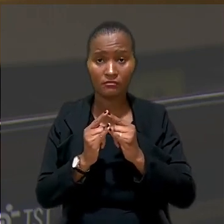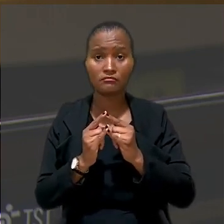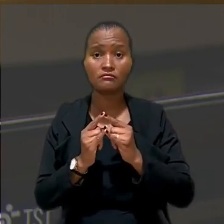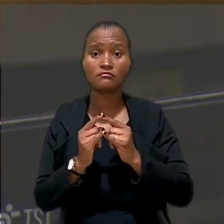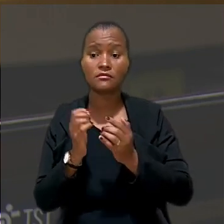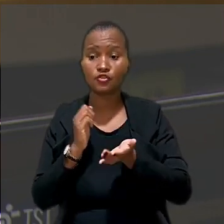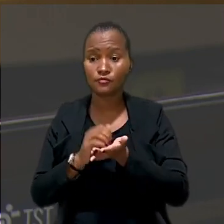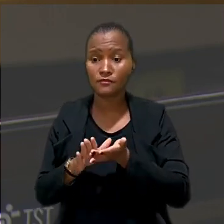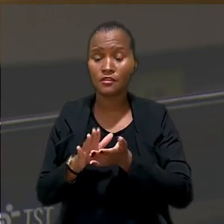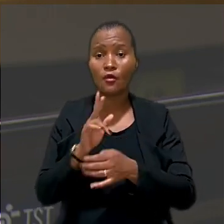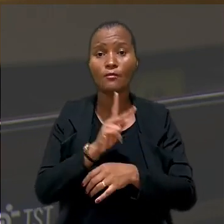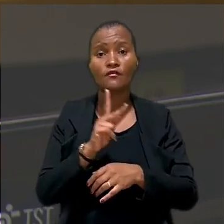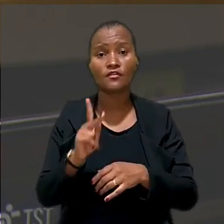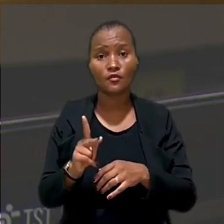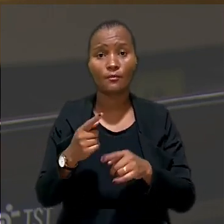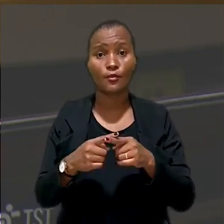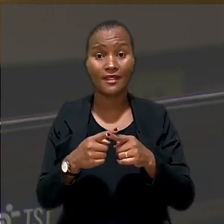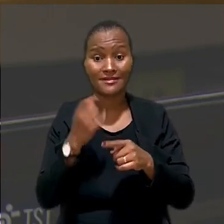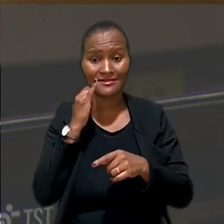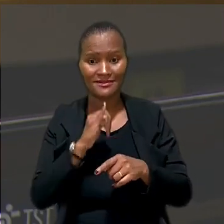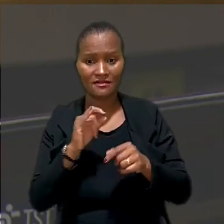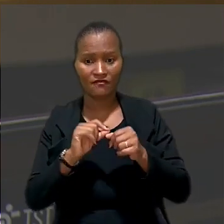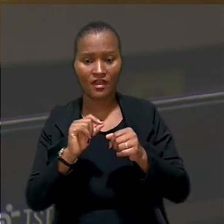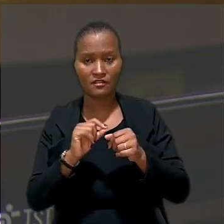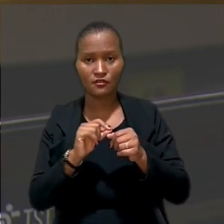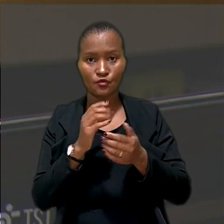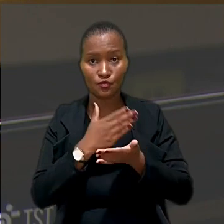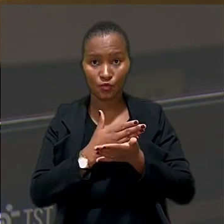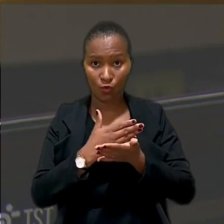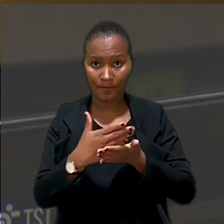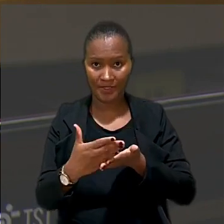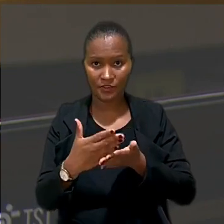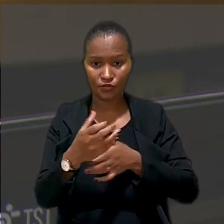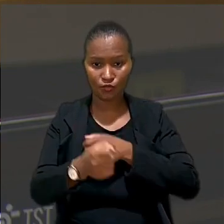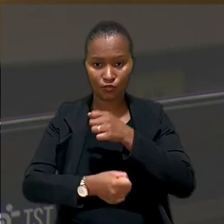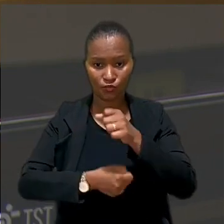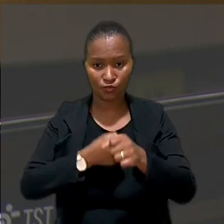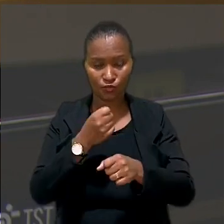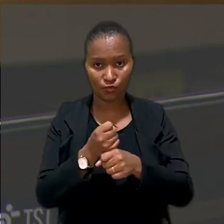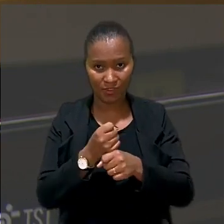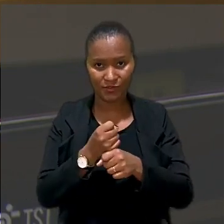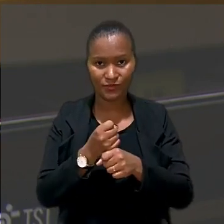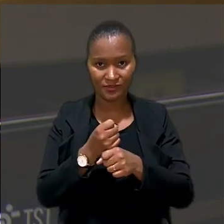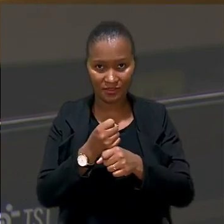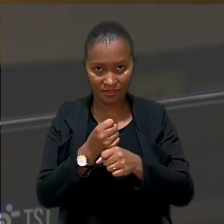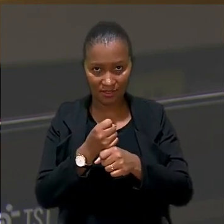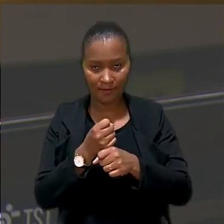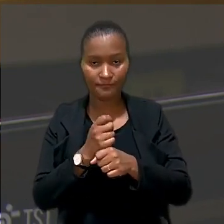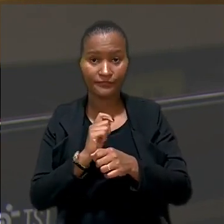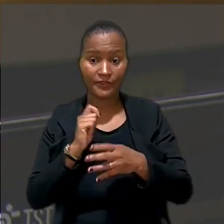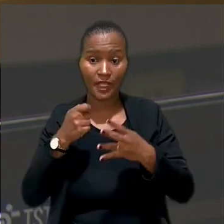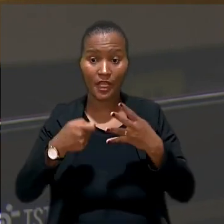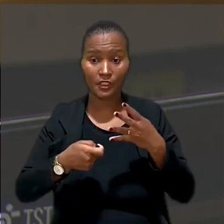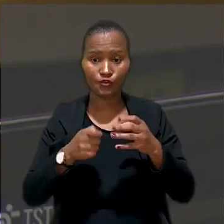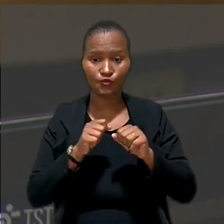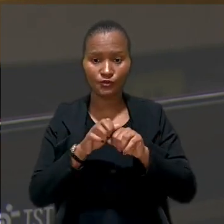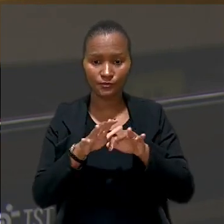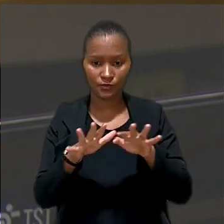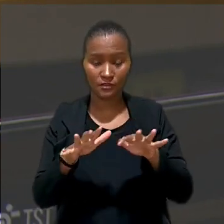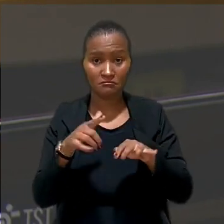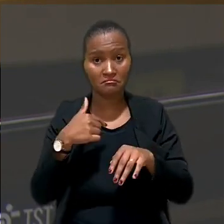dispensar o professor? Porque se o faz no início do ano letivo, a nossa